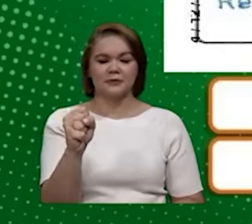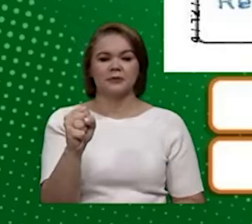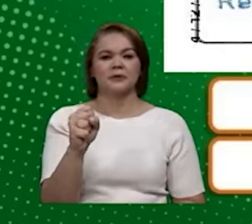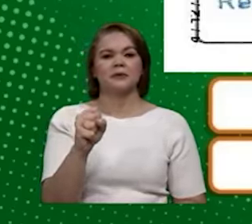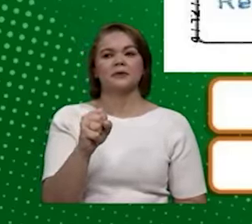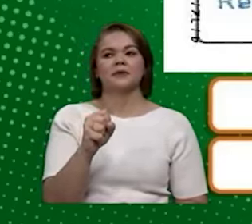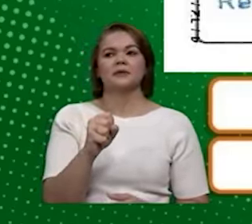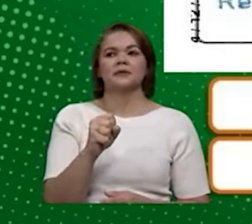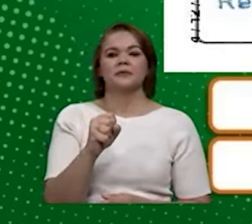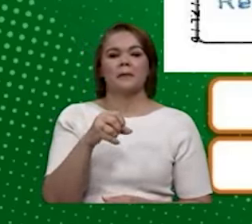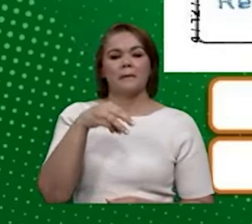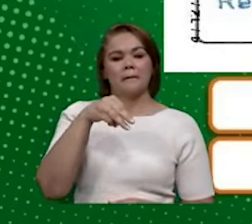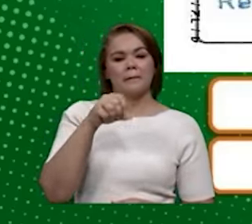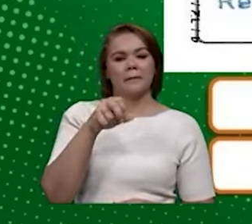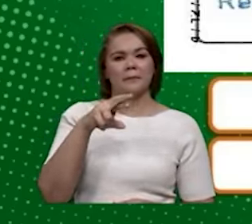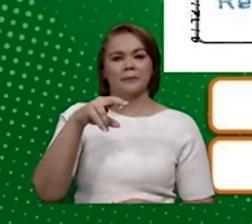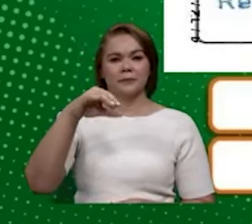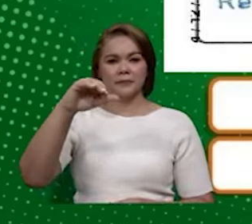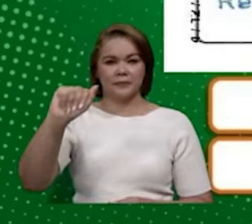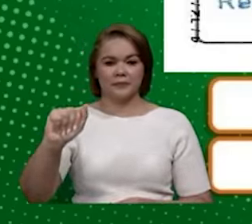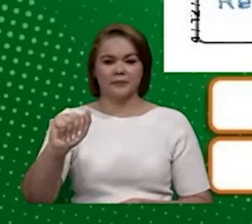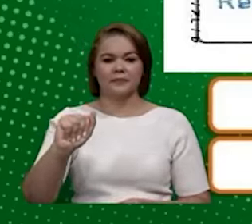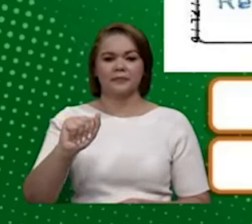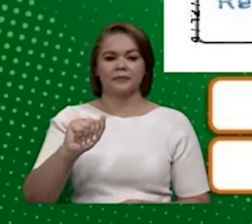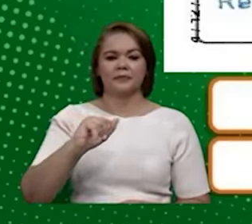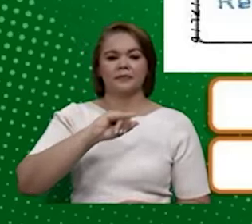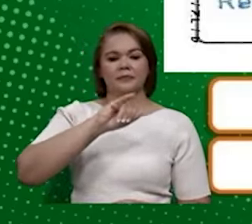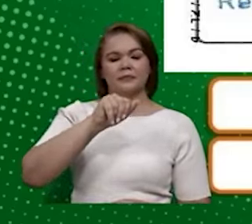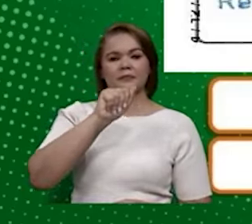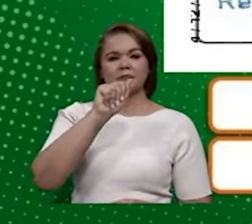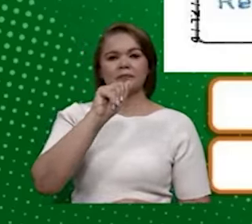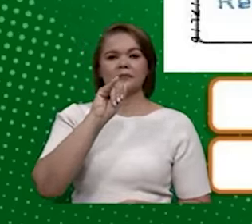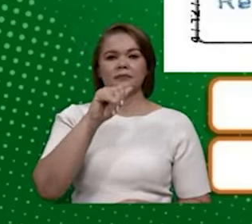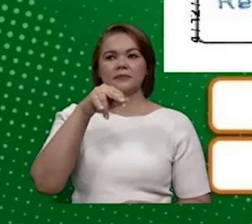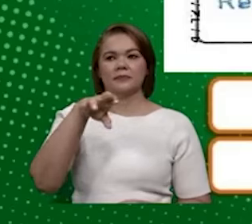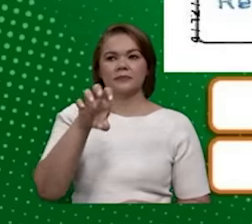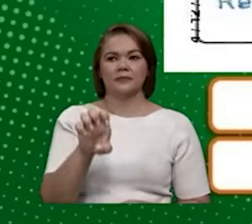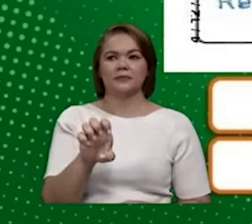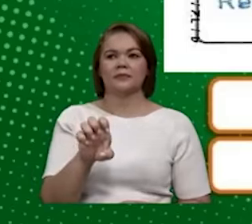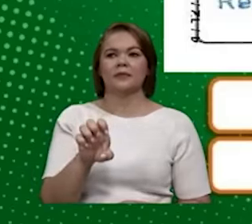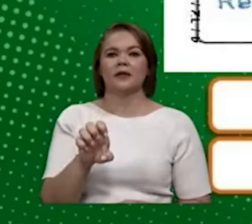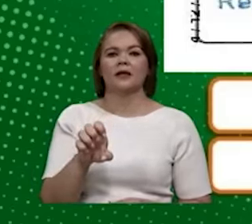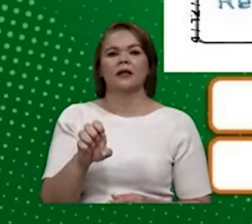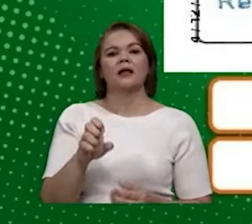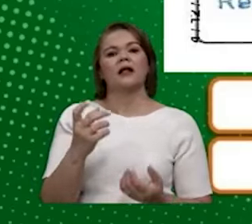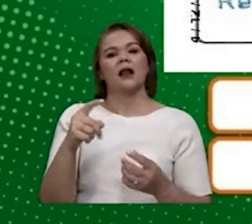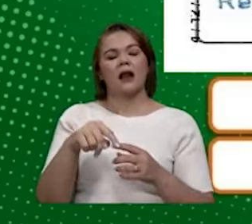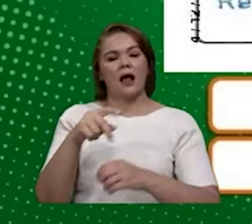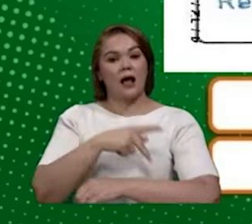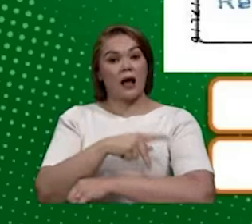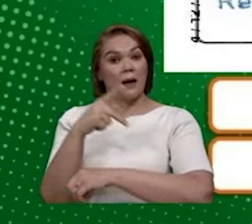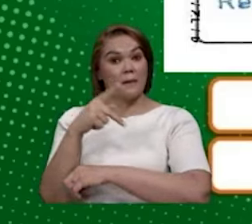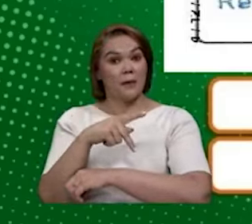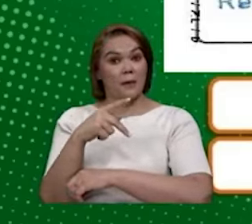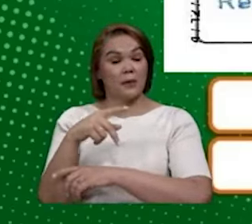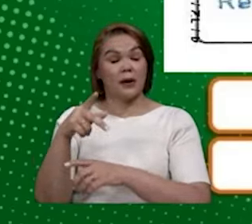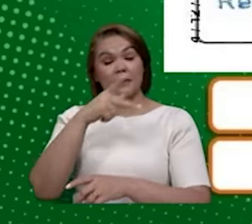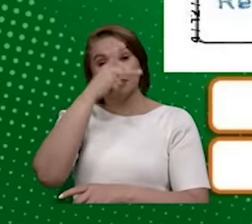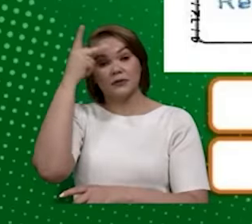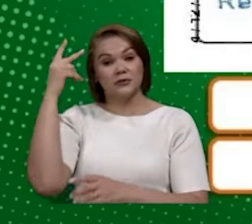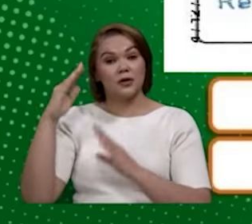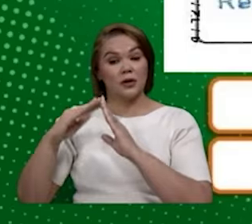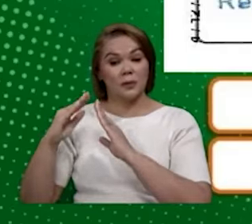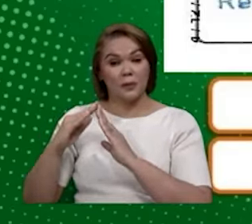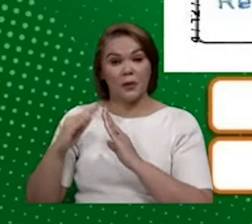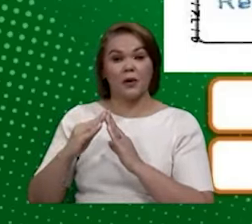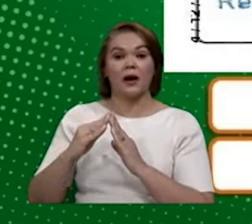055738. Maria Jaine, tá em Carmópolis, é a cidade onde reside a Maria Jaine. A Lúcia da Regional